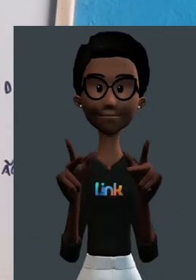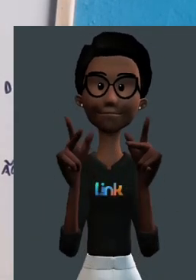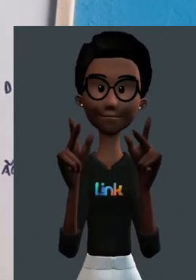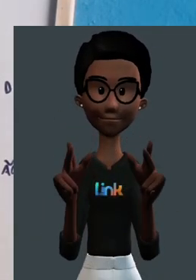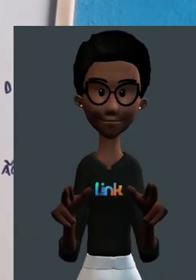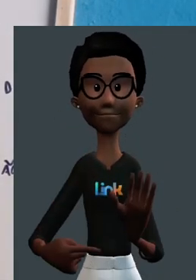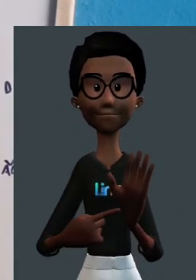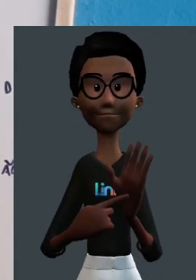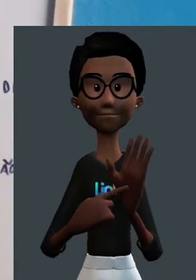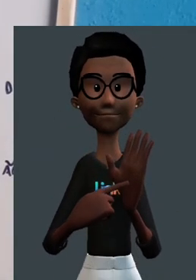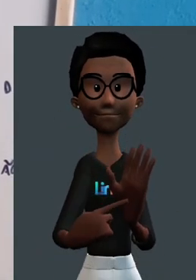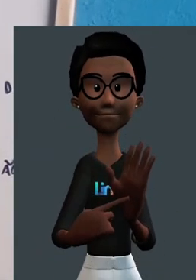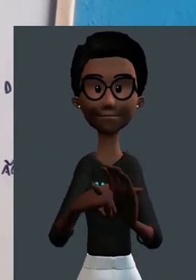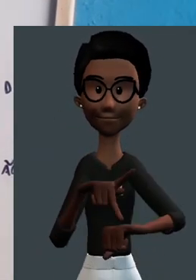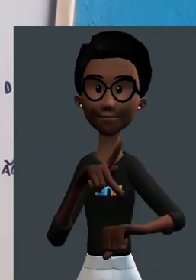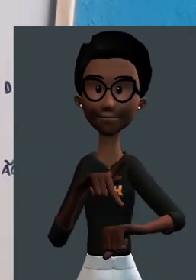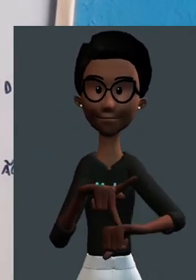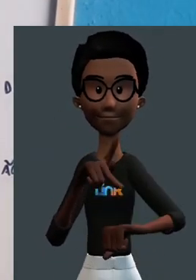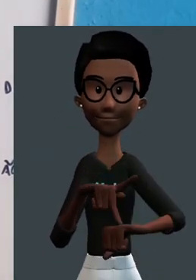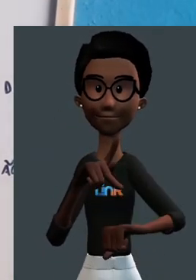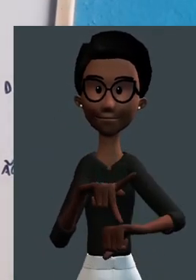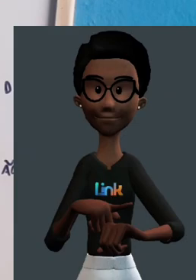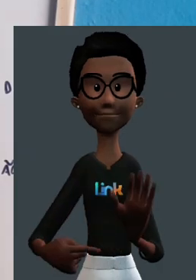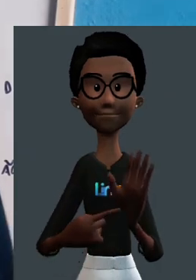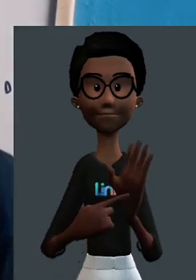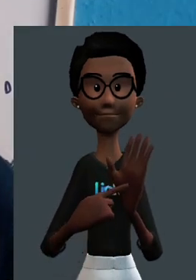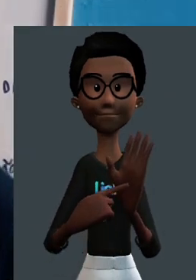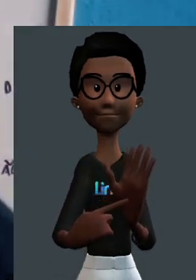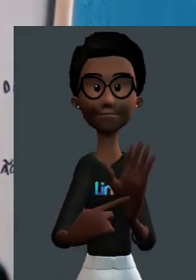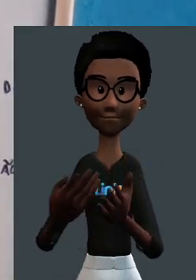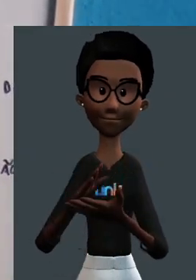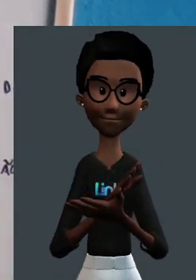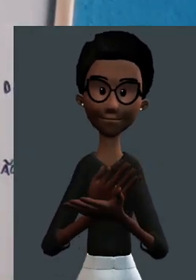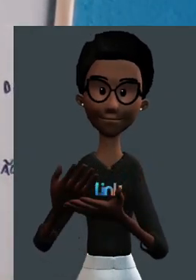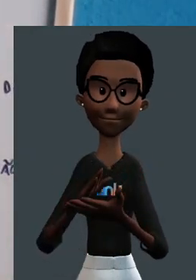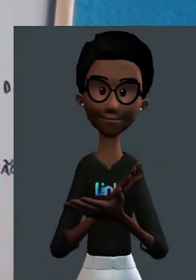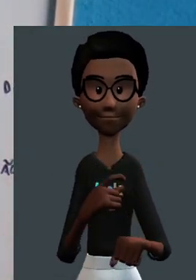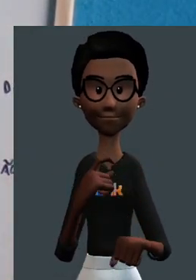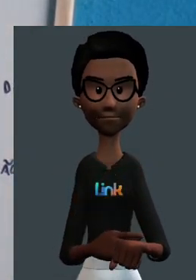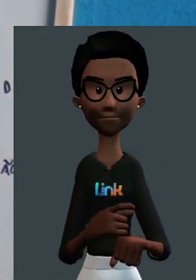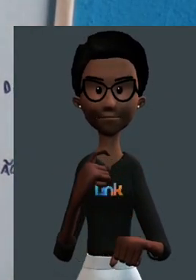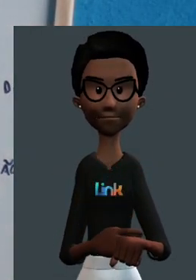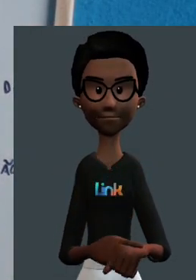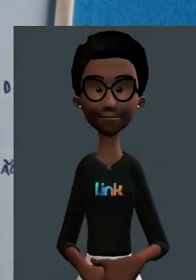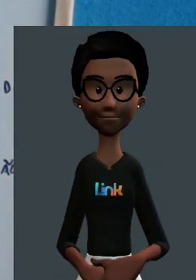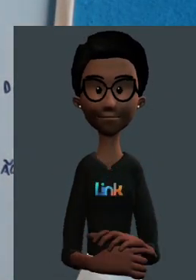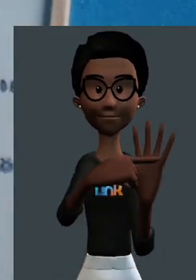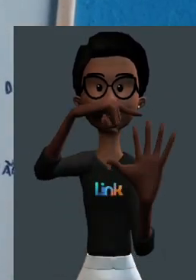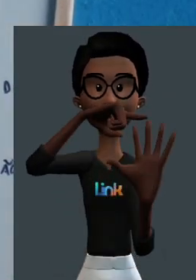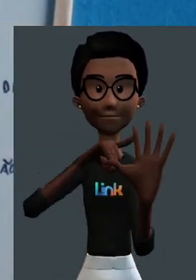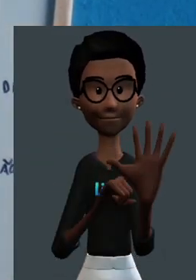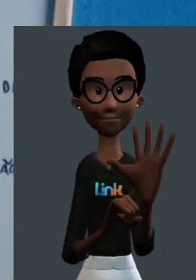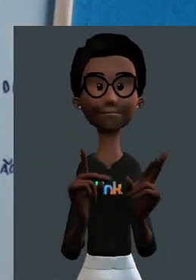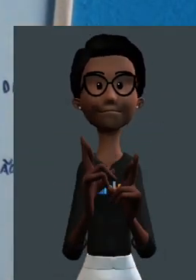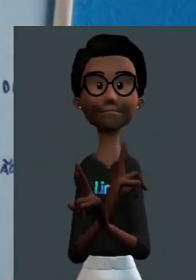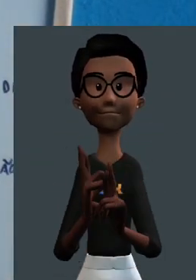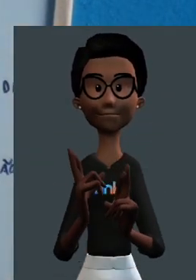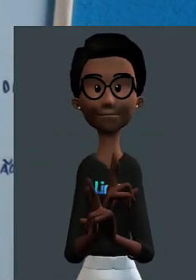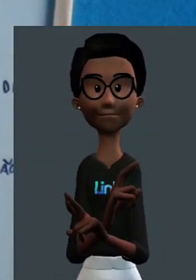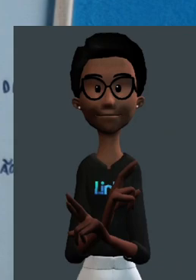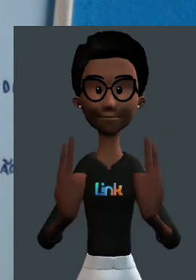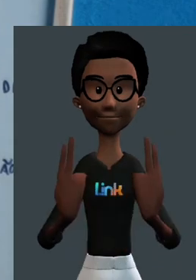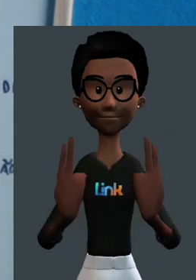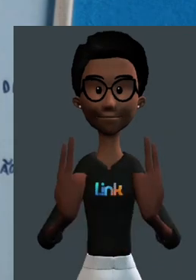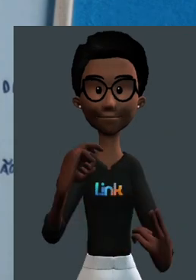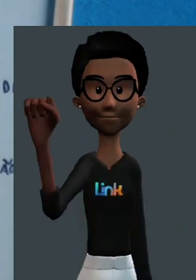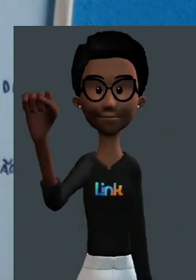doce significa dizer que ela tem uma voz agradável. Seguindo para as figuras de palavra, elas